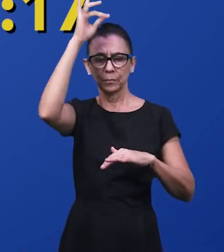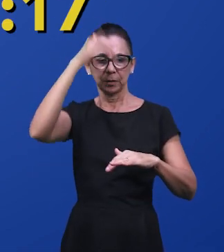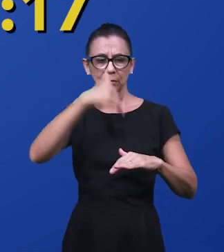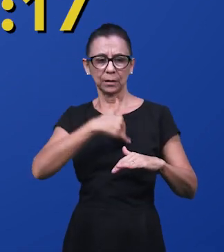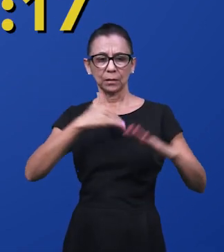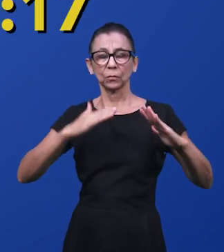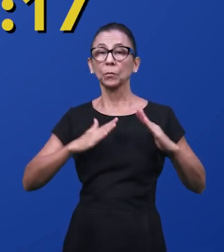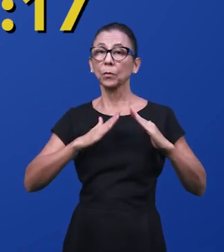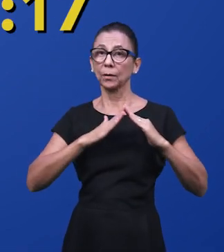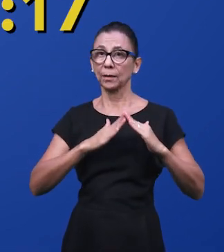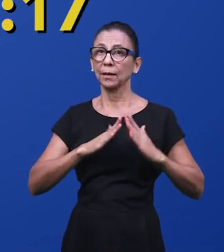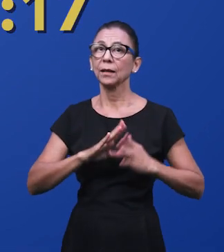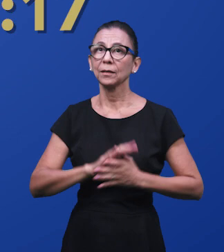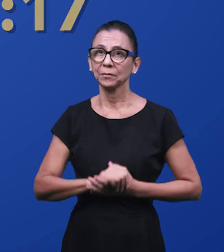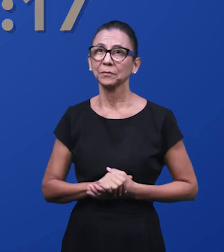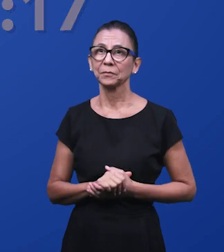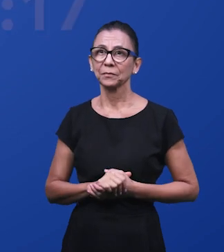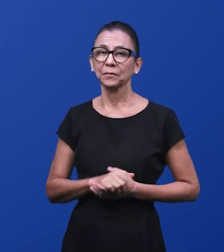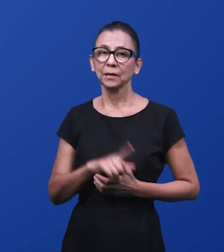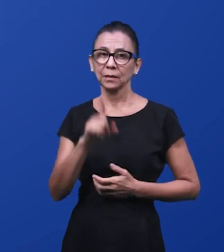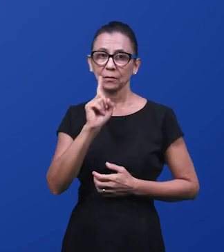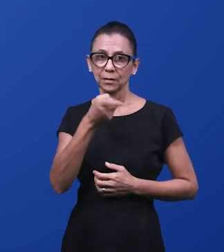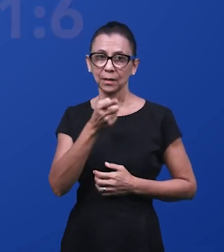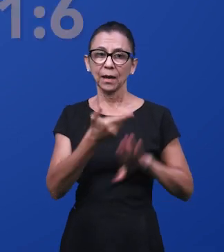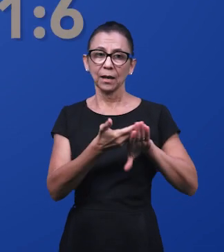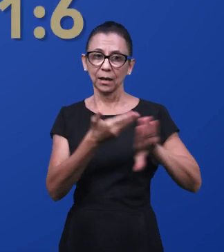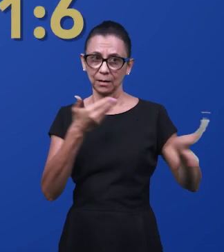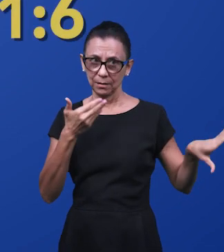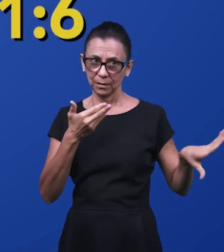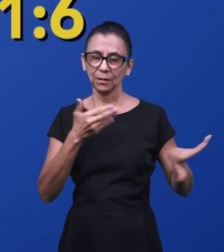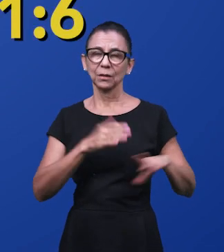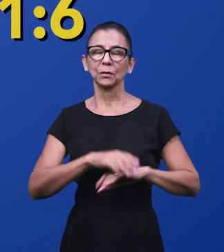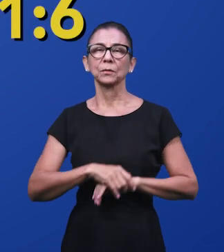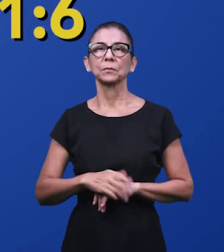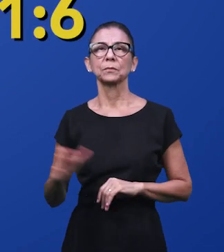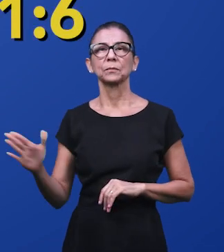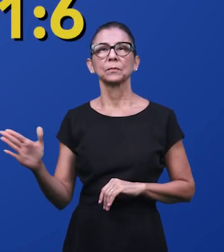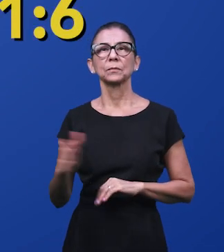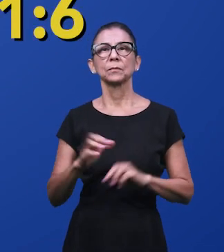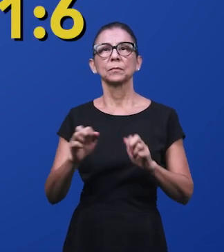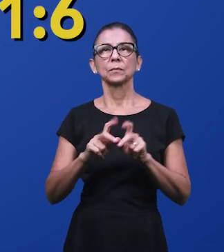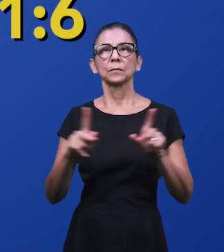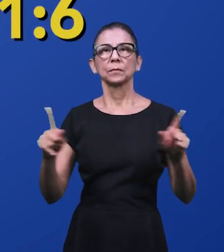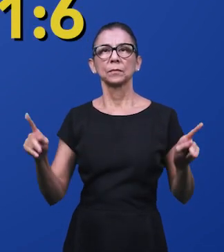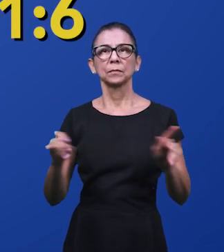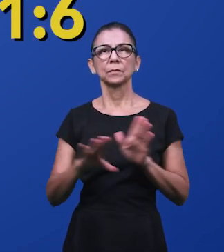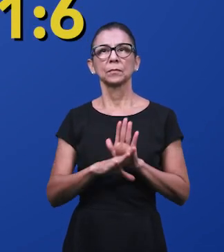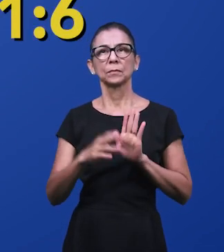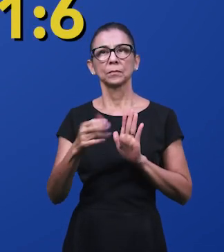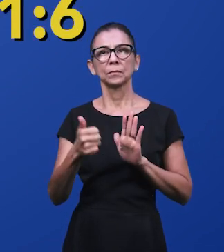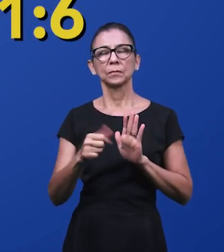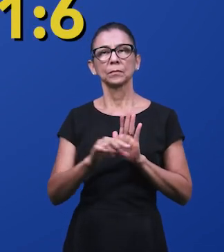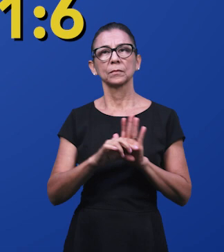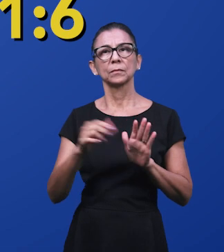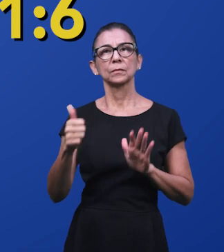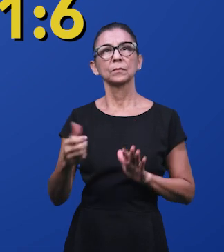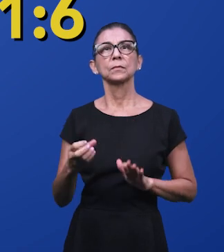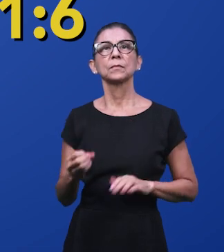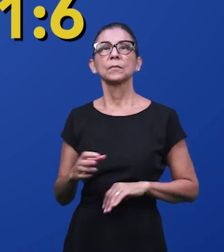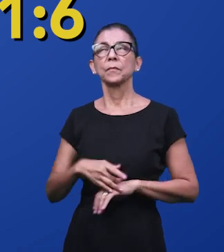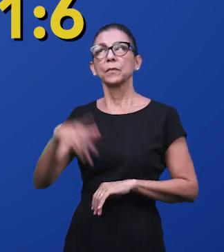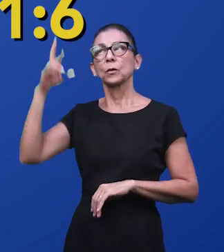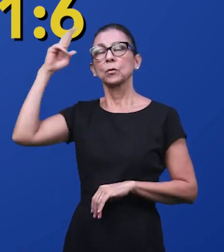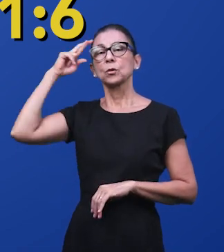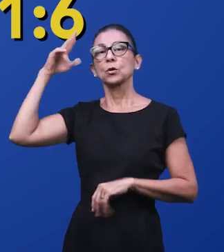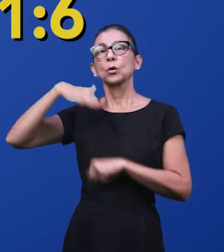santo. Também lá em Apocalipse 1:16 diz que o Senhor nos fez reis e sacerdotes. Então agora nós não